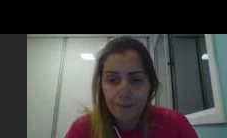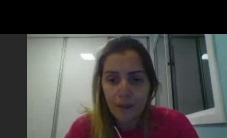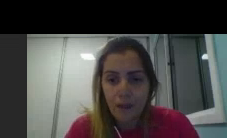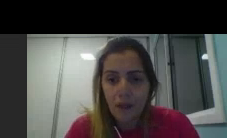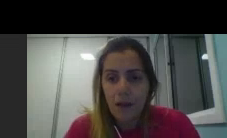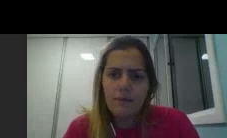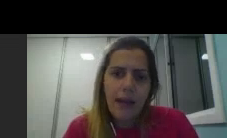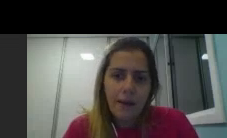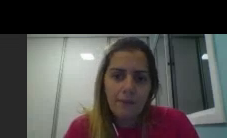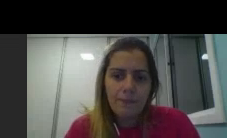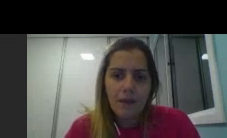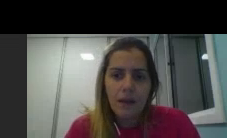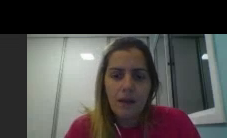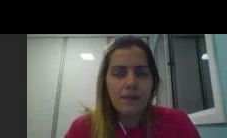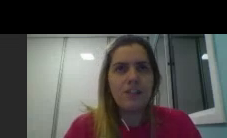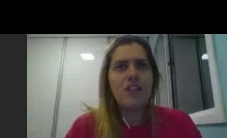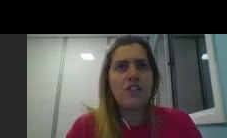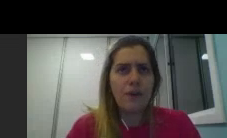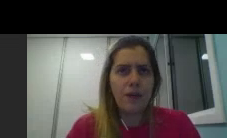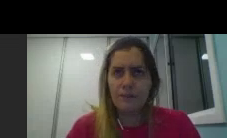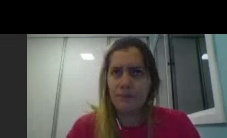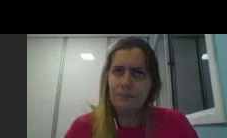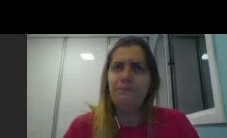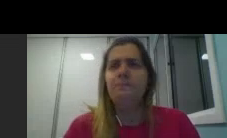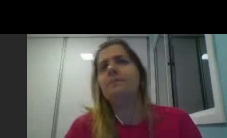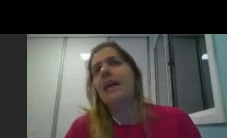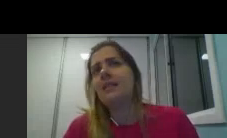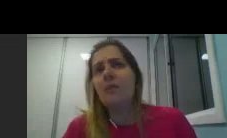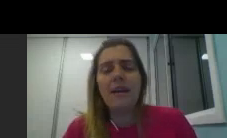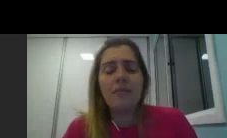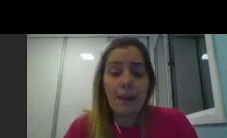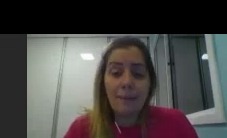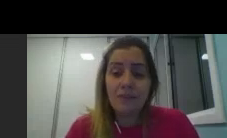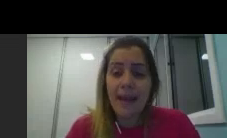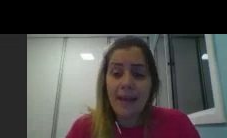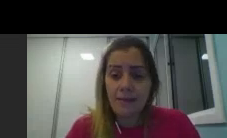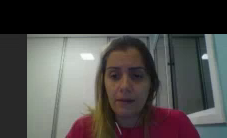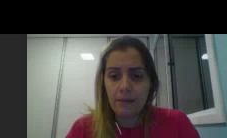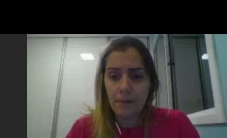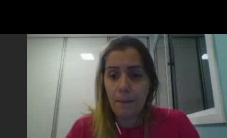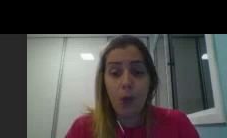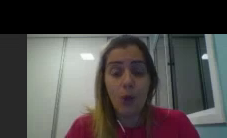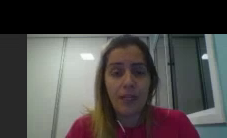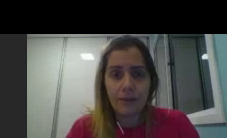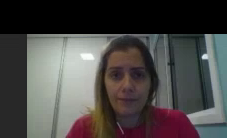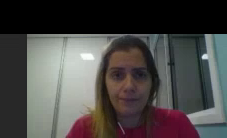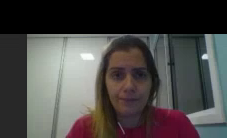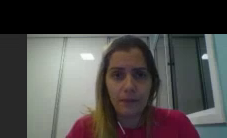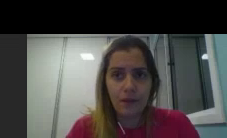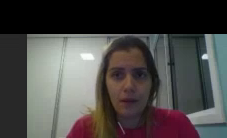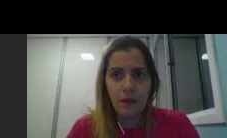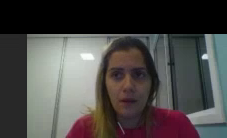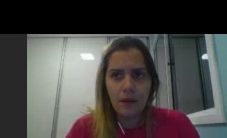preto. Tá. E se a gente for, nesse momento, lá para a Suécia, para a